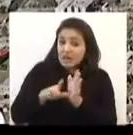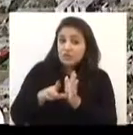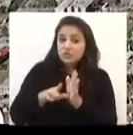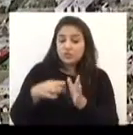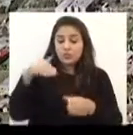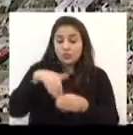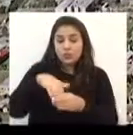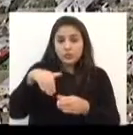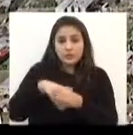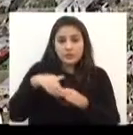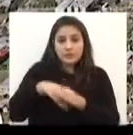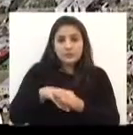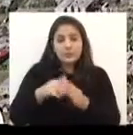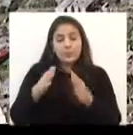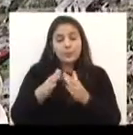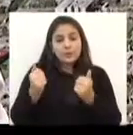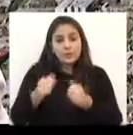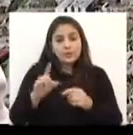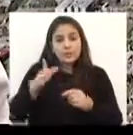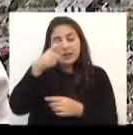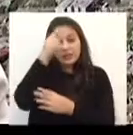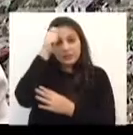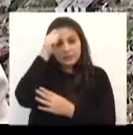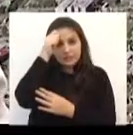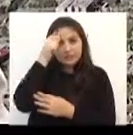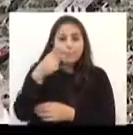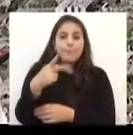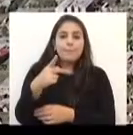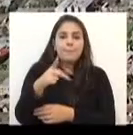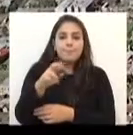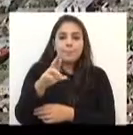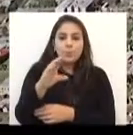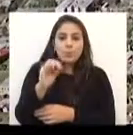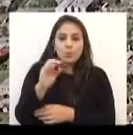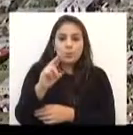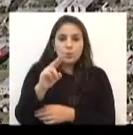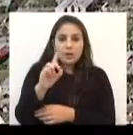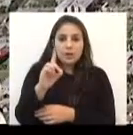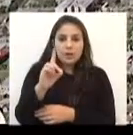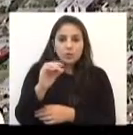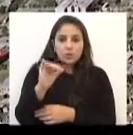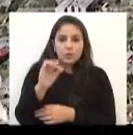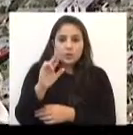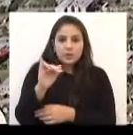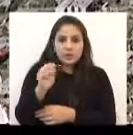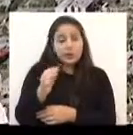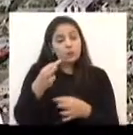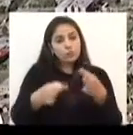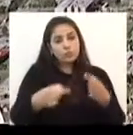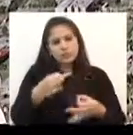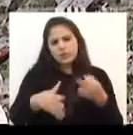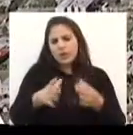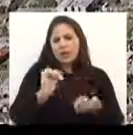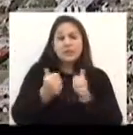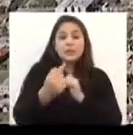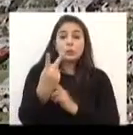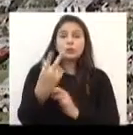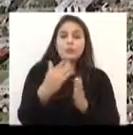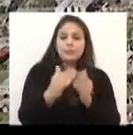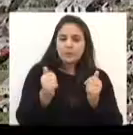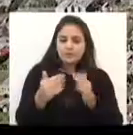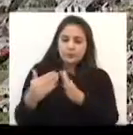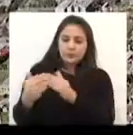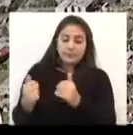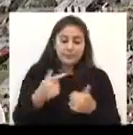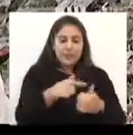o requerimento passa pela análise da Procuradoria. Neste momento, os juristas avaliam 2 pedidos, este sobre